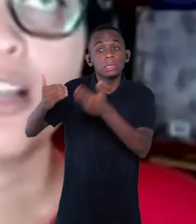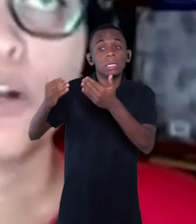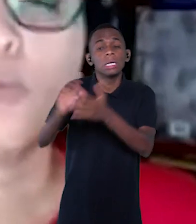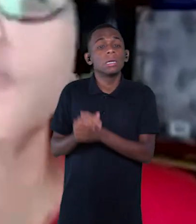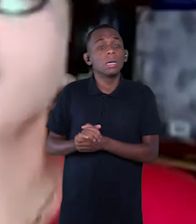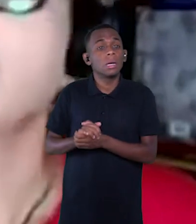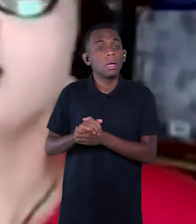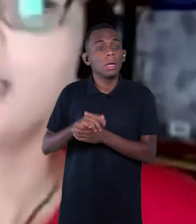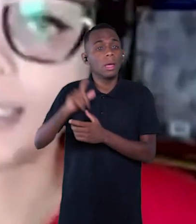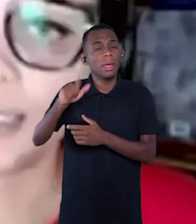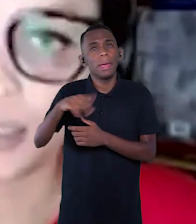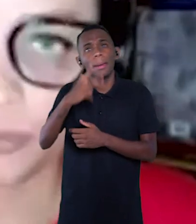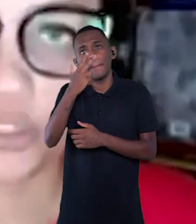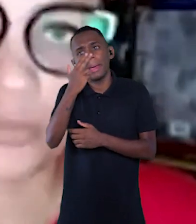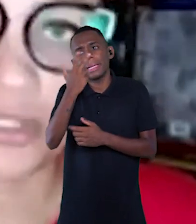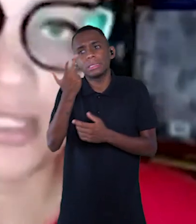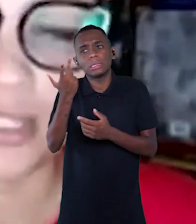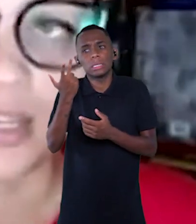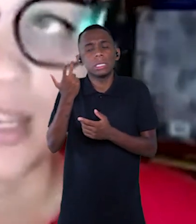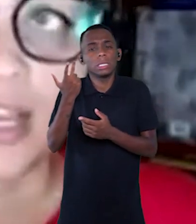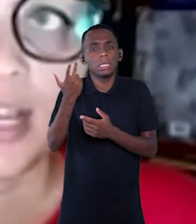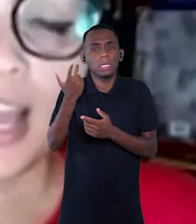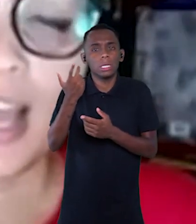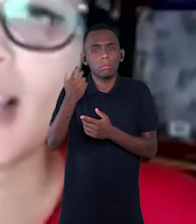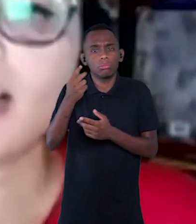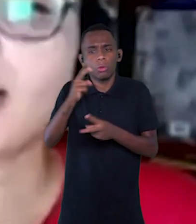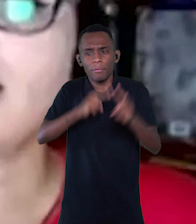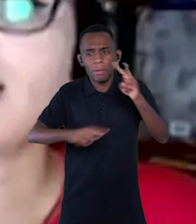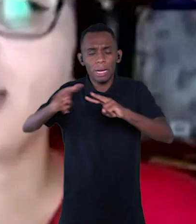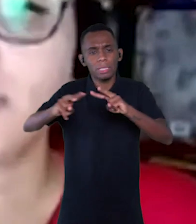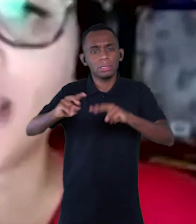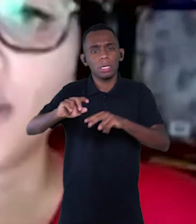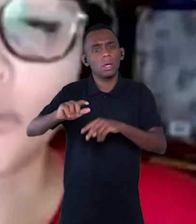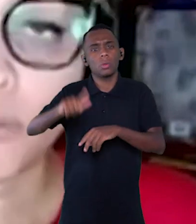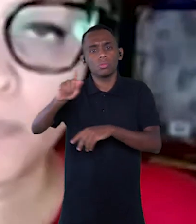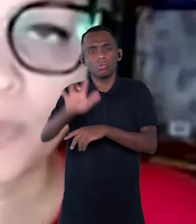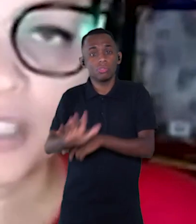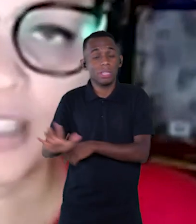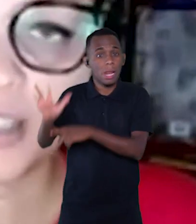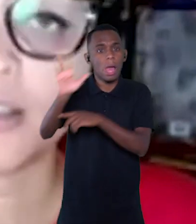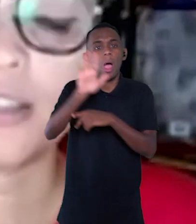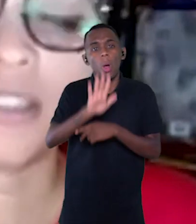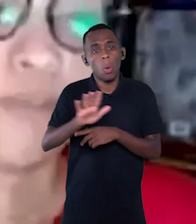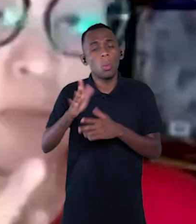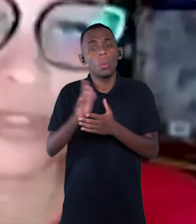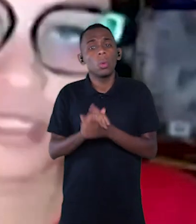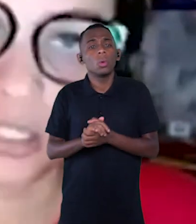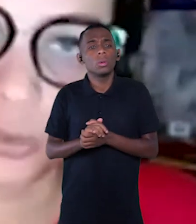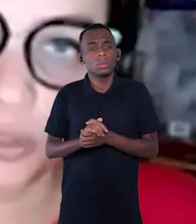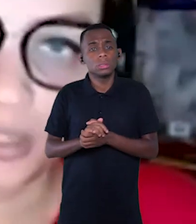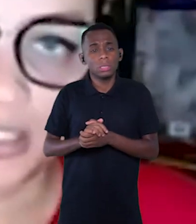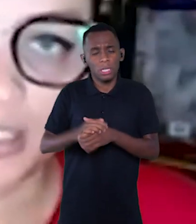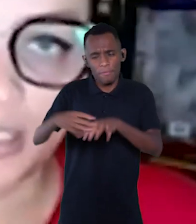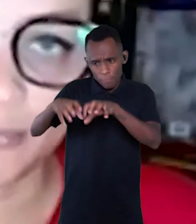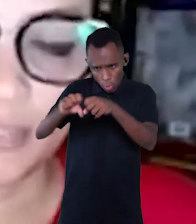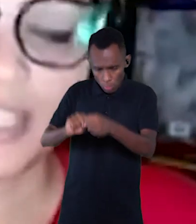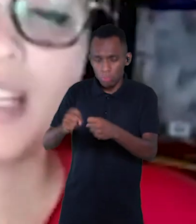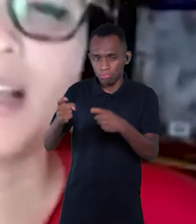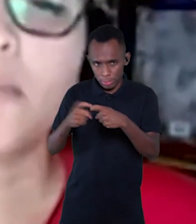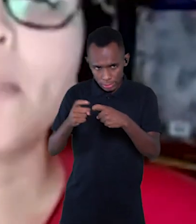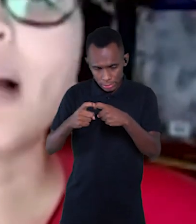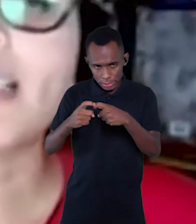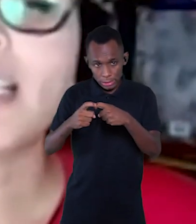de um generalista, digamos assim. É aquele médico que se formou, se graduou em